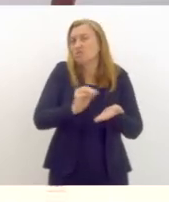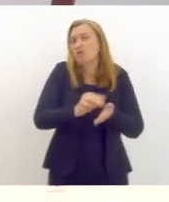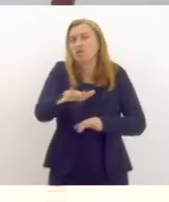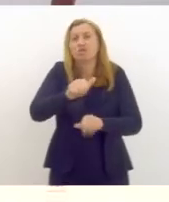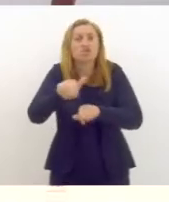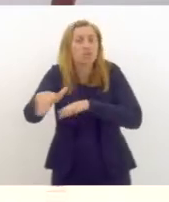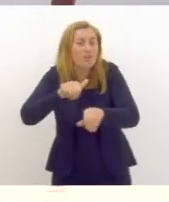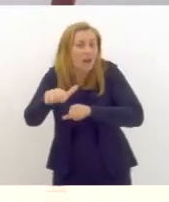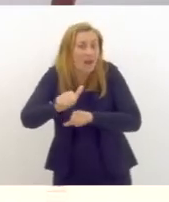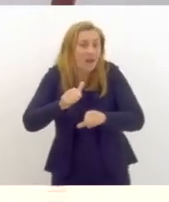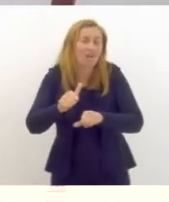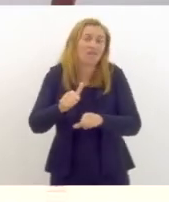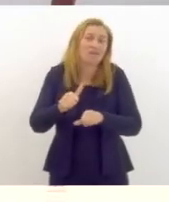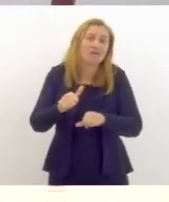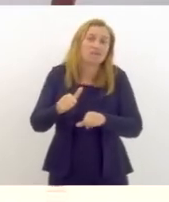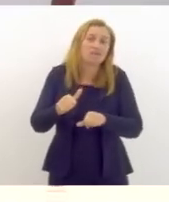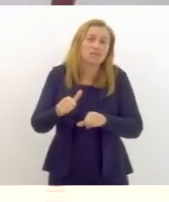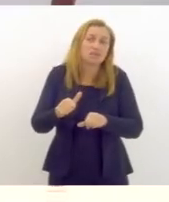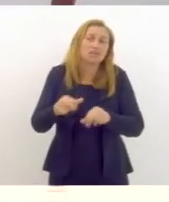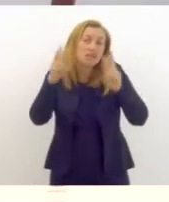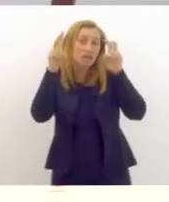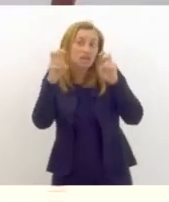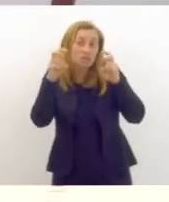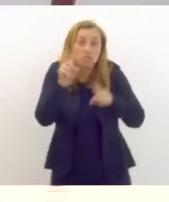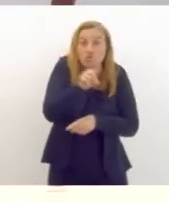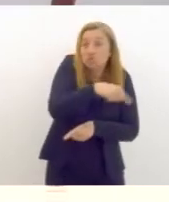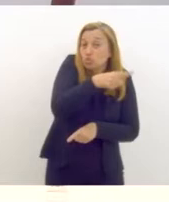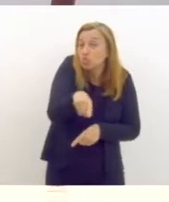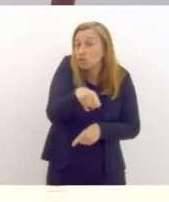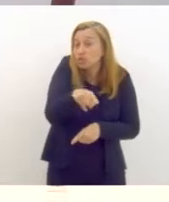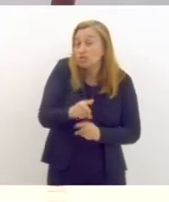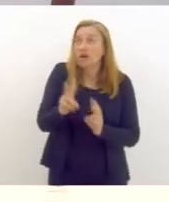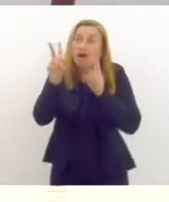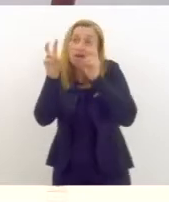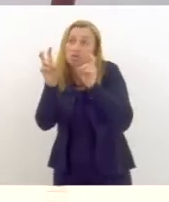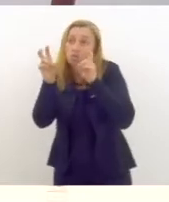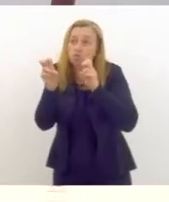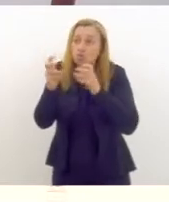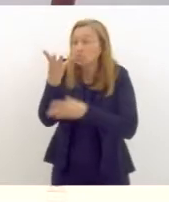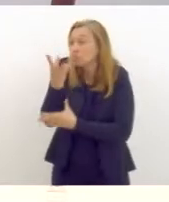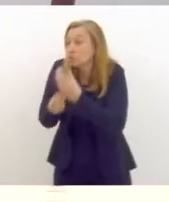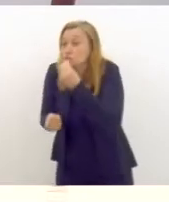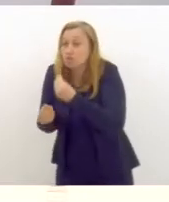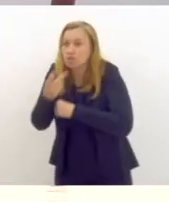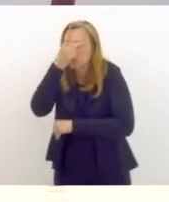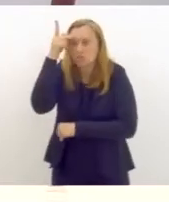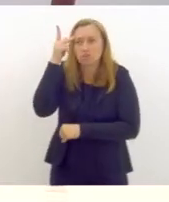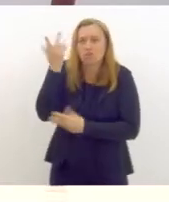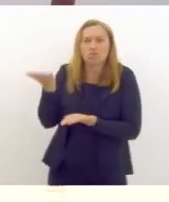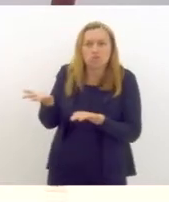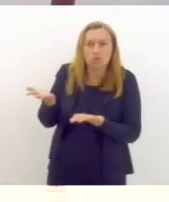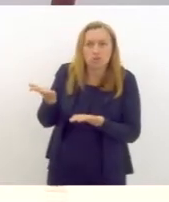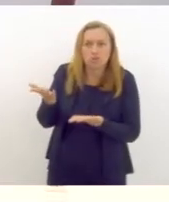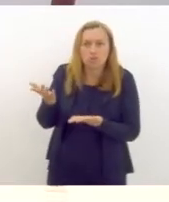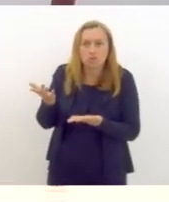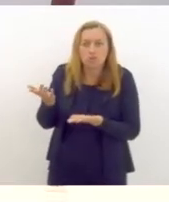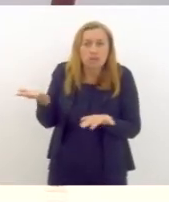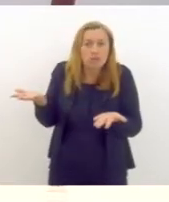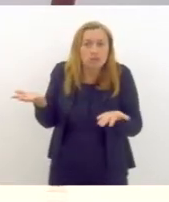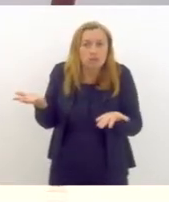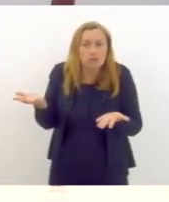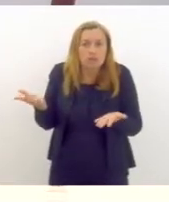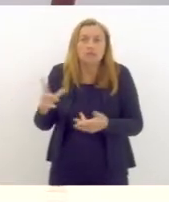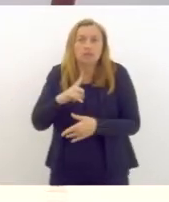discrepantes em todos eles tem situação de excluído tem situação dos que sumiram do mapa e não apareceram mais